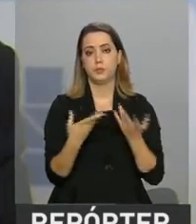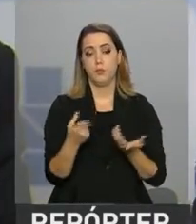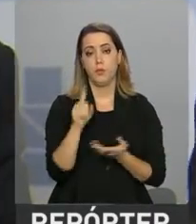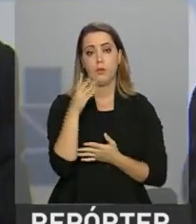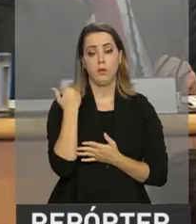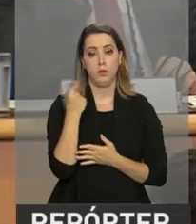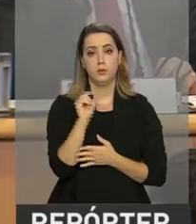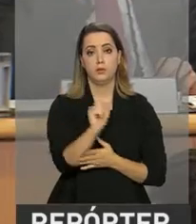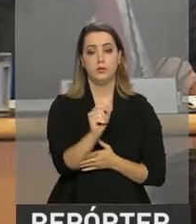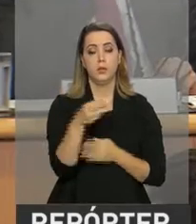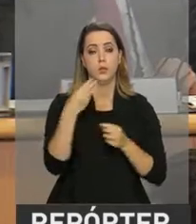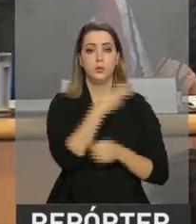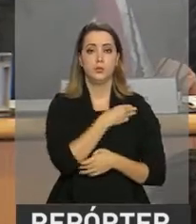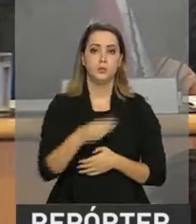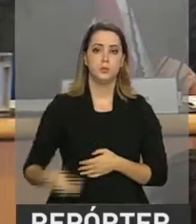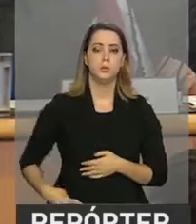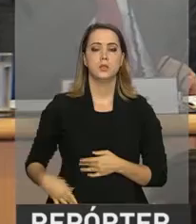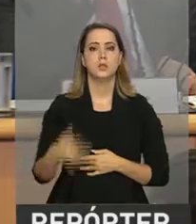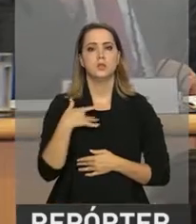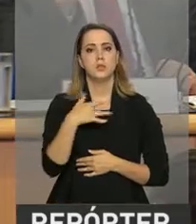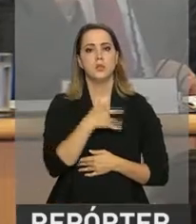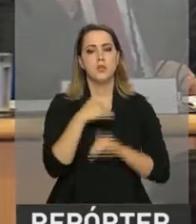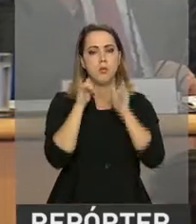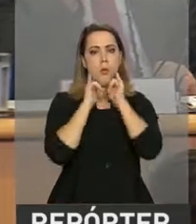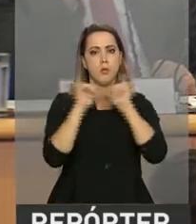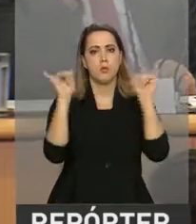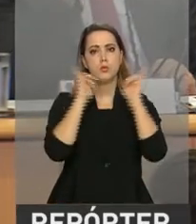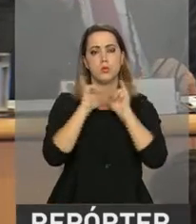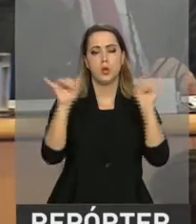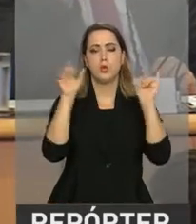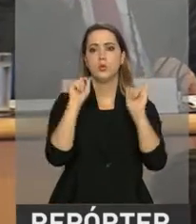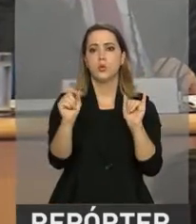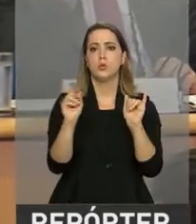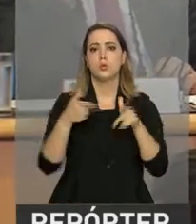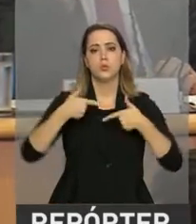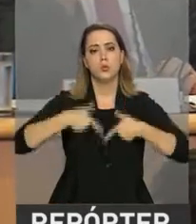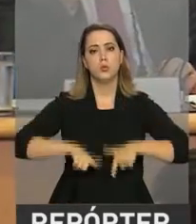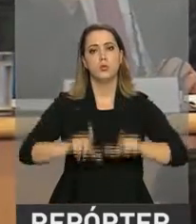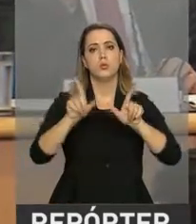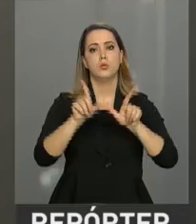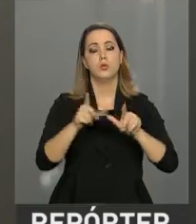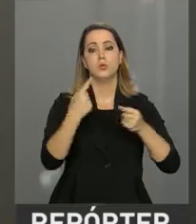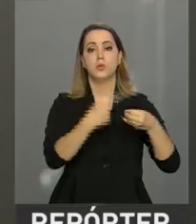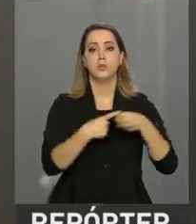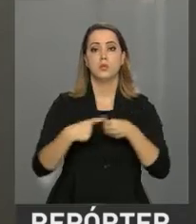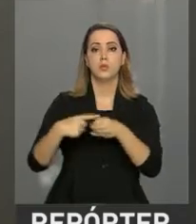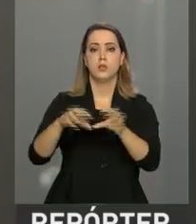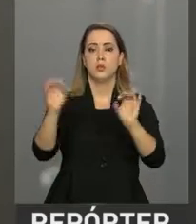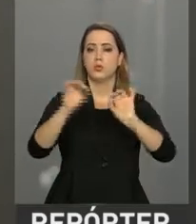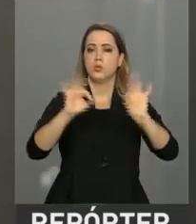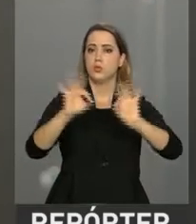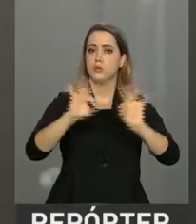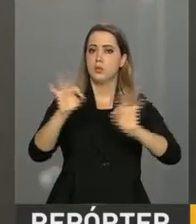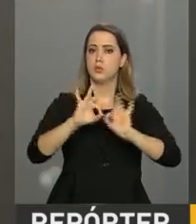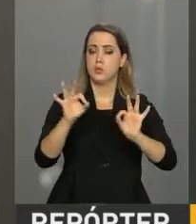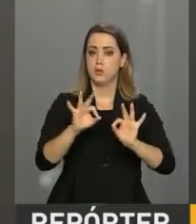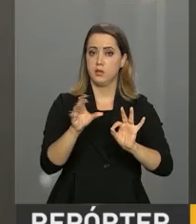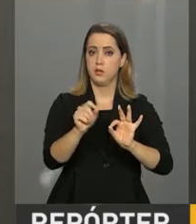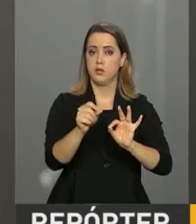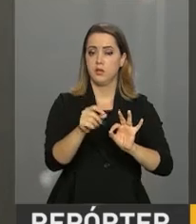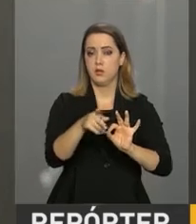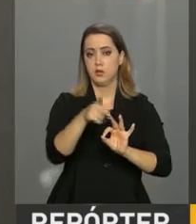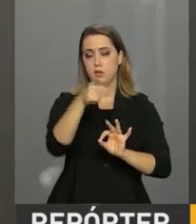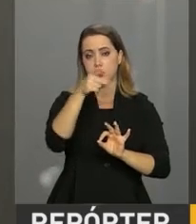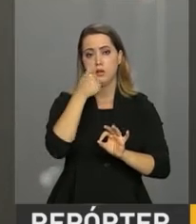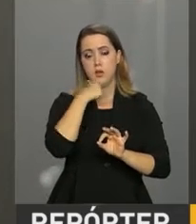barros anunciou um prêmio para os municípios que gerarem o número de casos é possível será esse esse